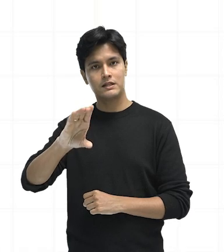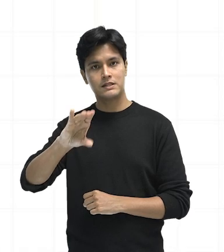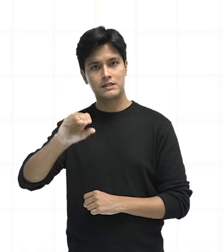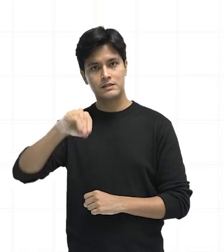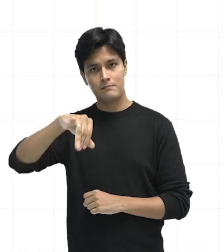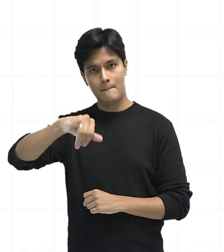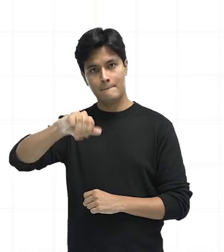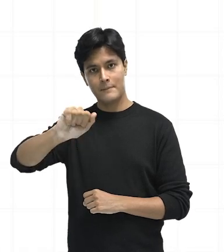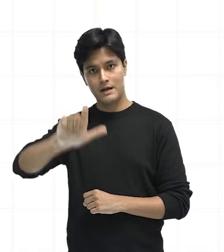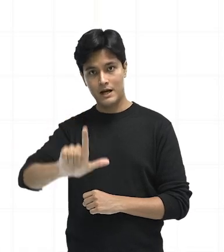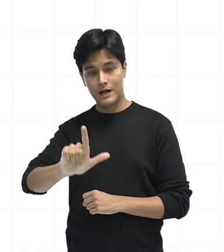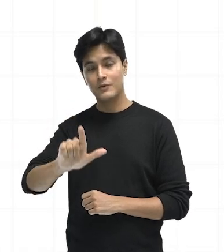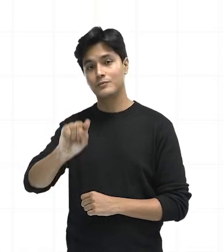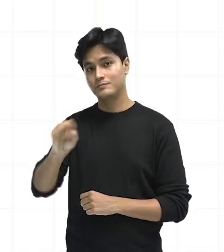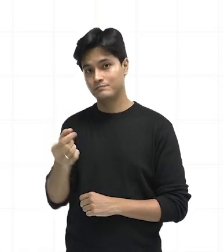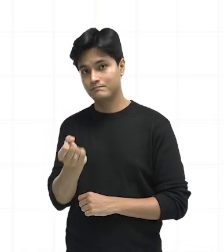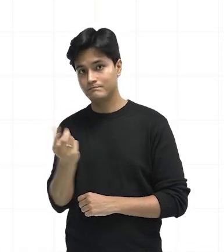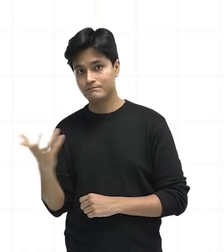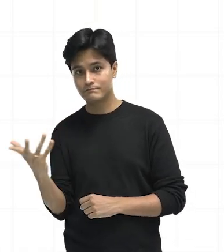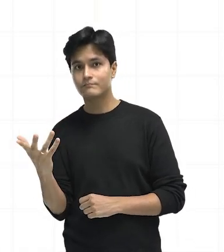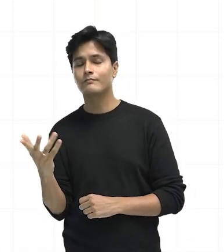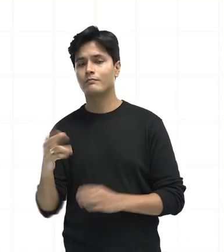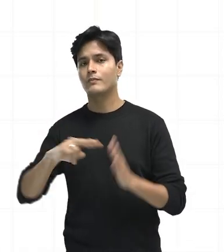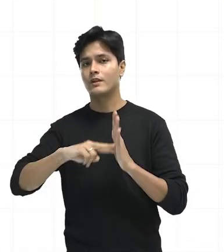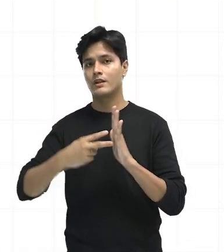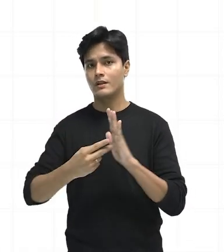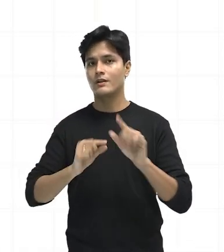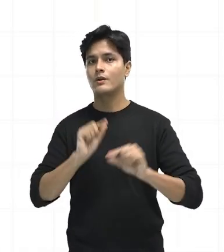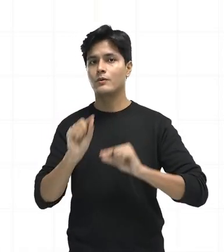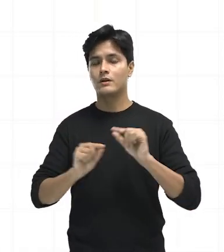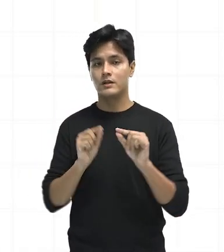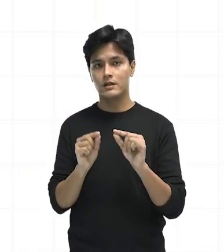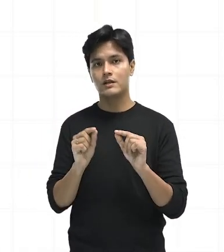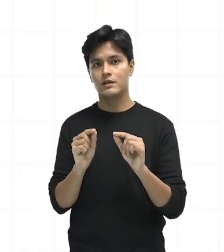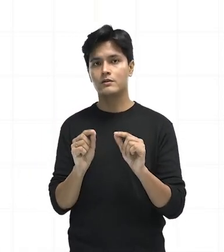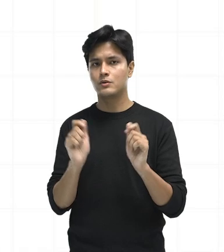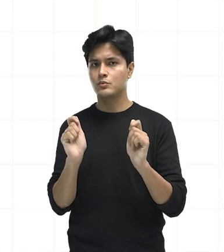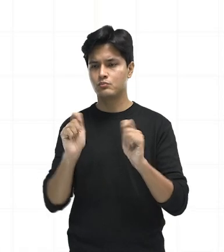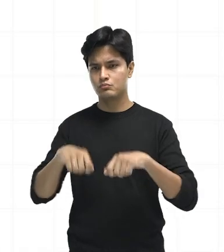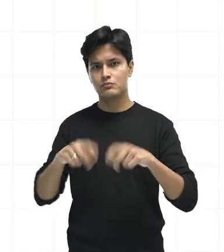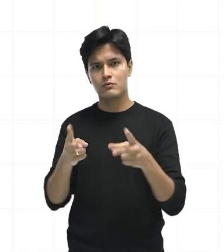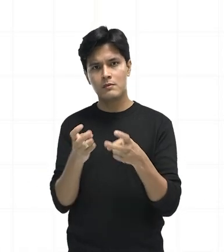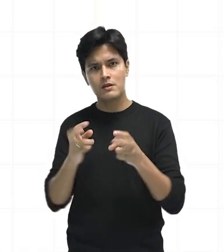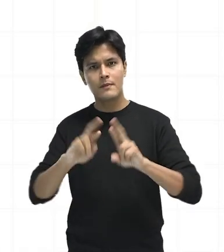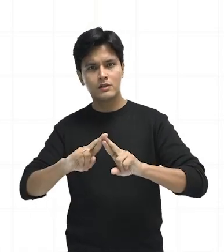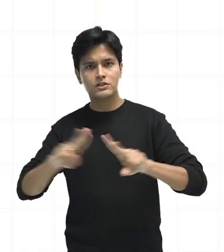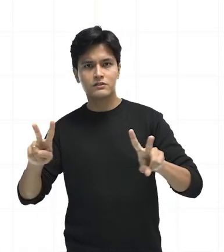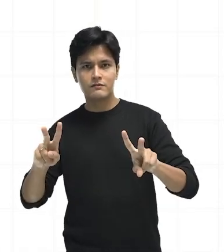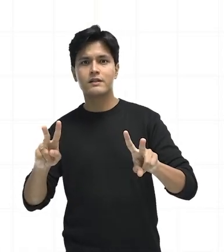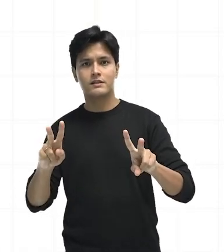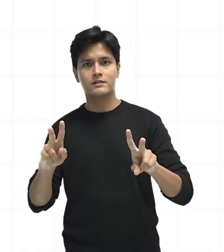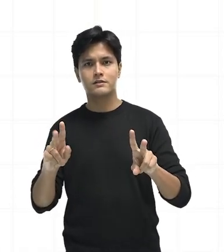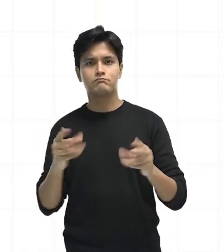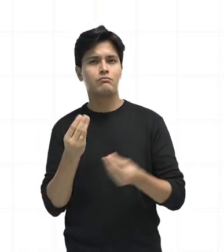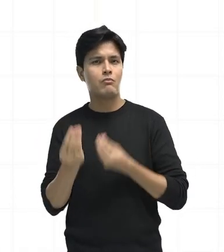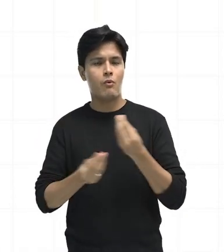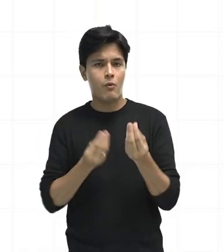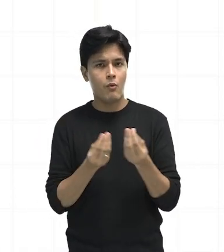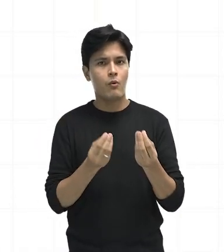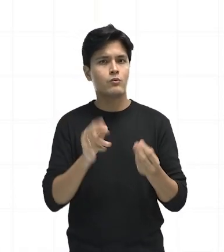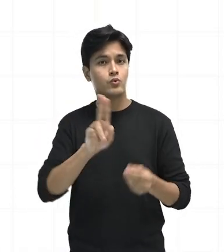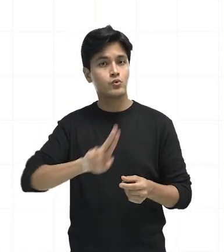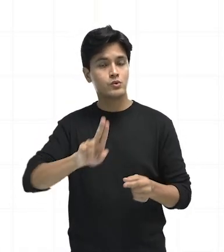Ou seja, podemos diferenciar os números pela posição em que os